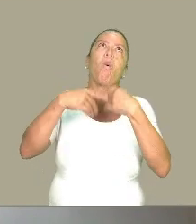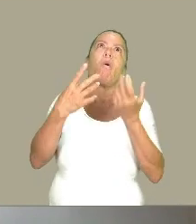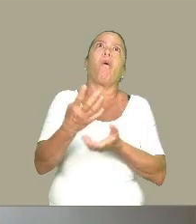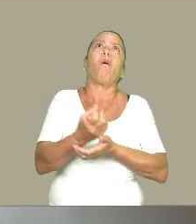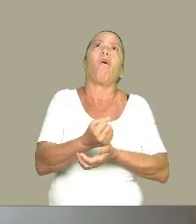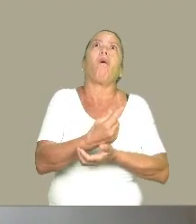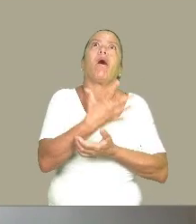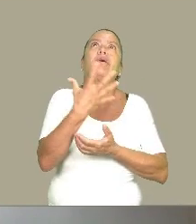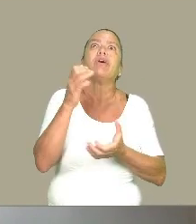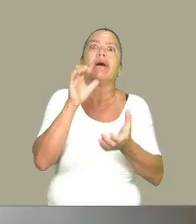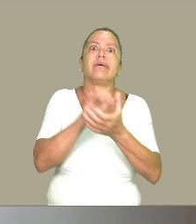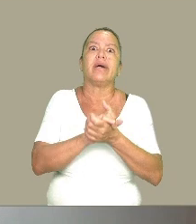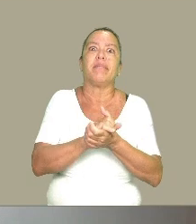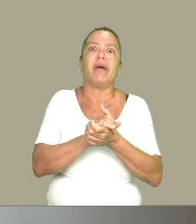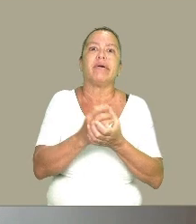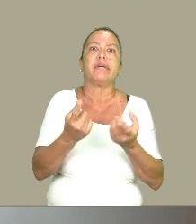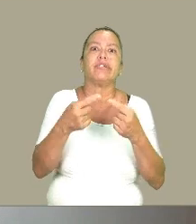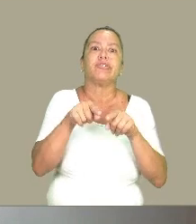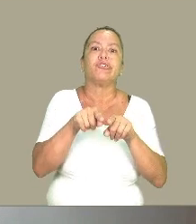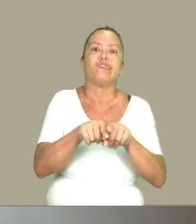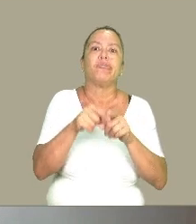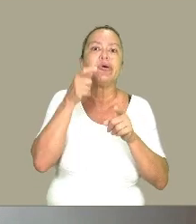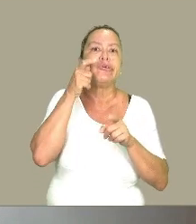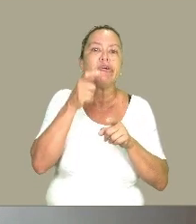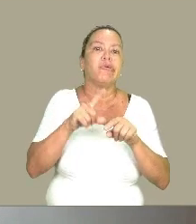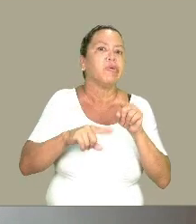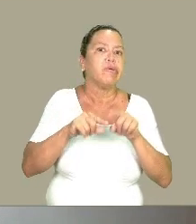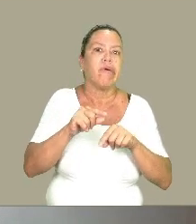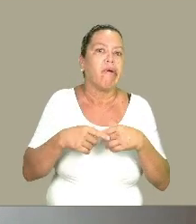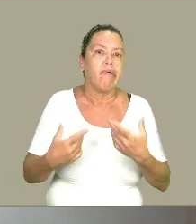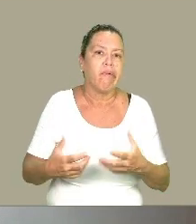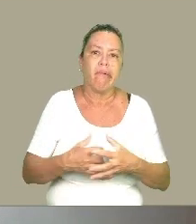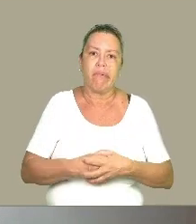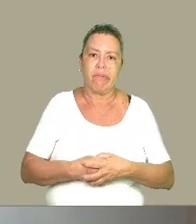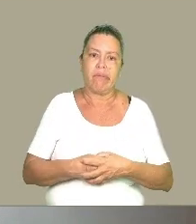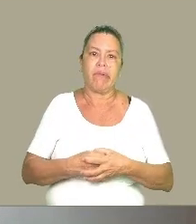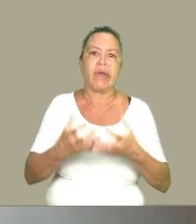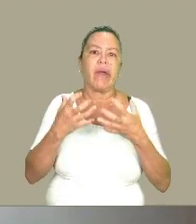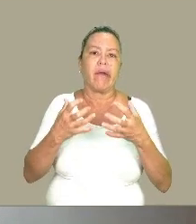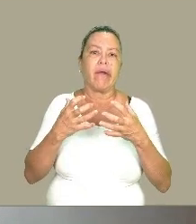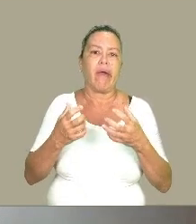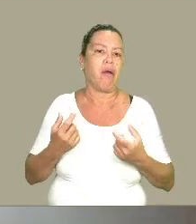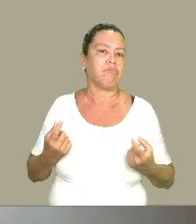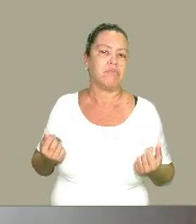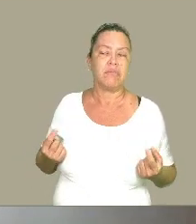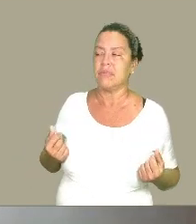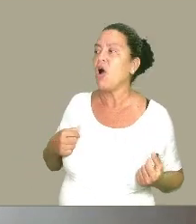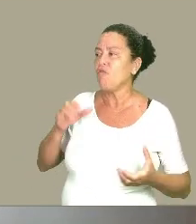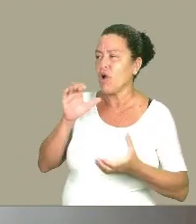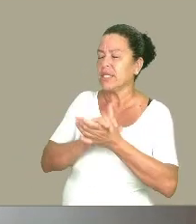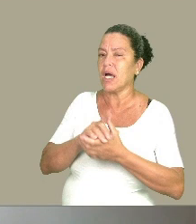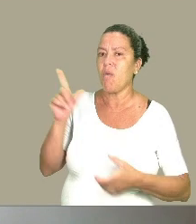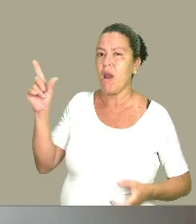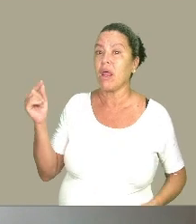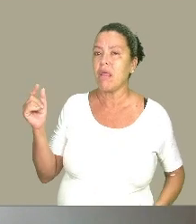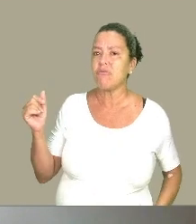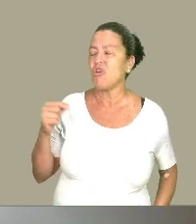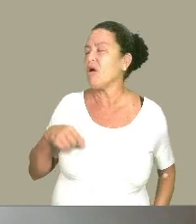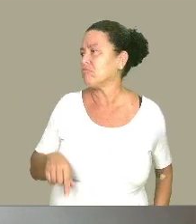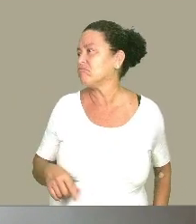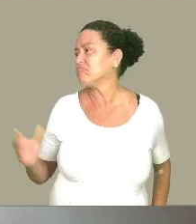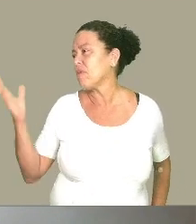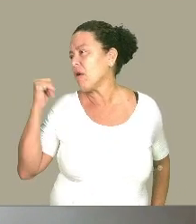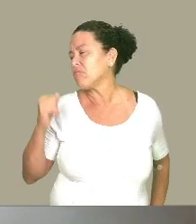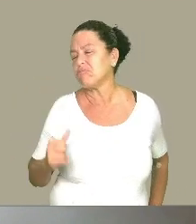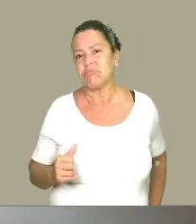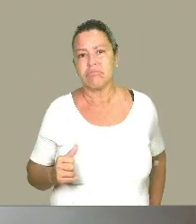que as pessoas se juntam por interesses materiais, porque querem uma condição de vida um pouco melhor, né? Porque ficou de olho